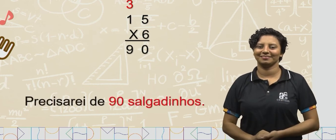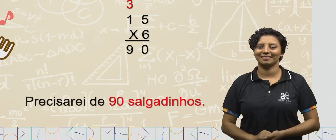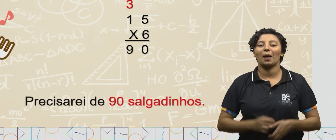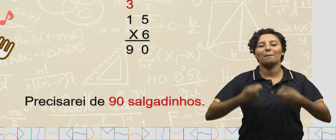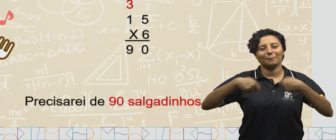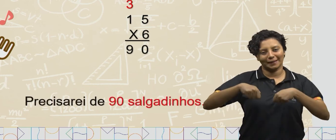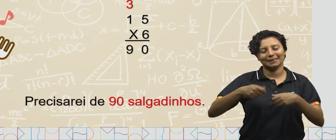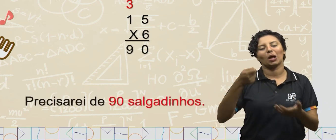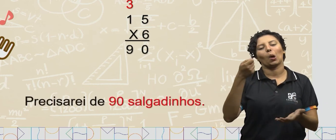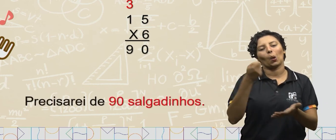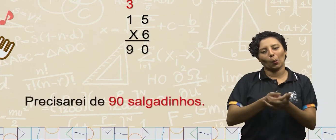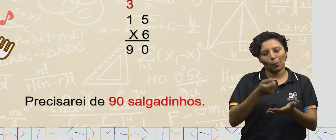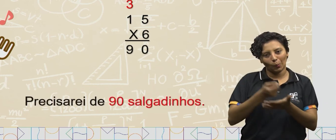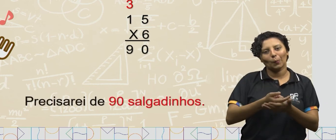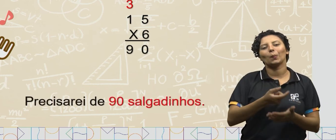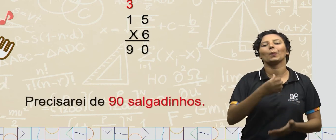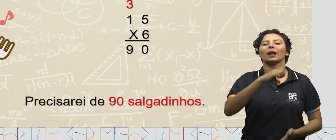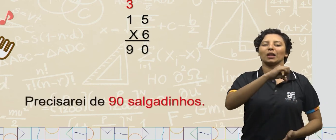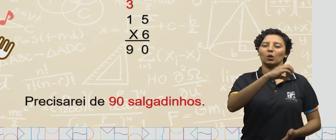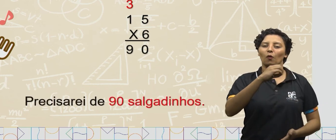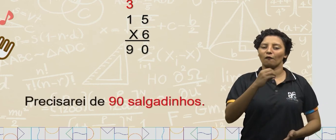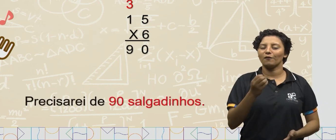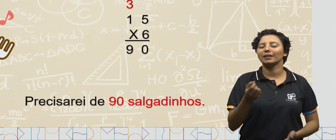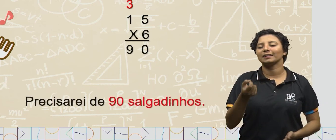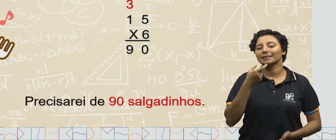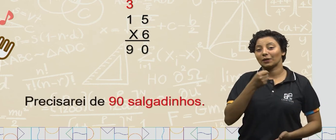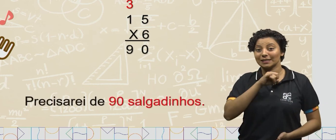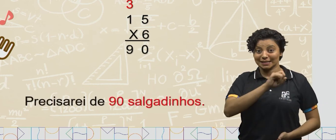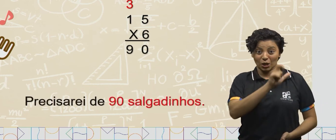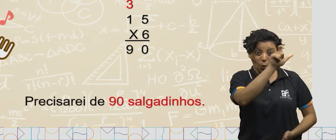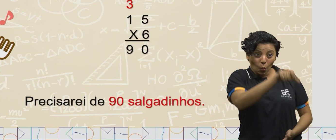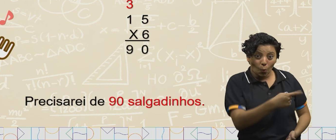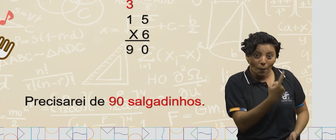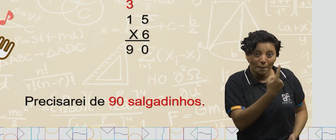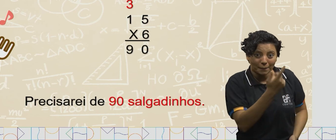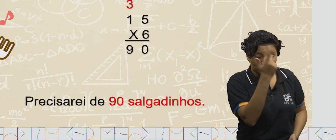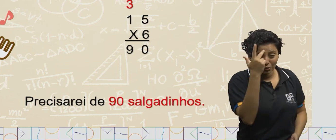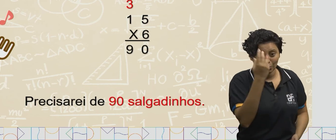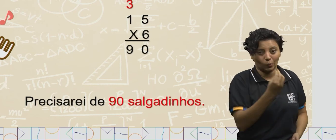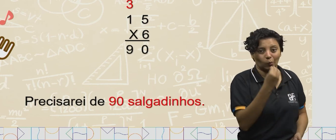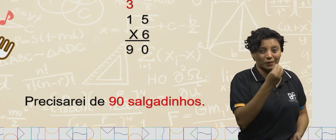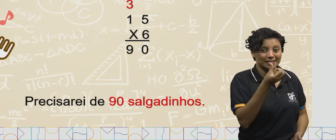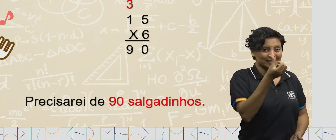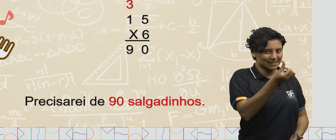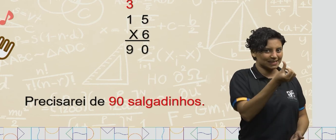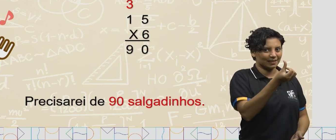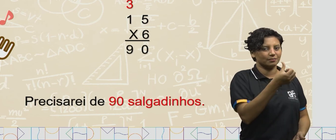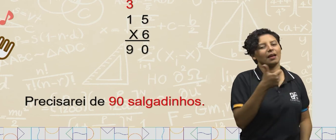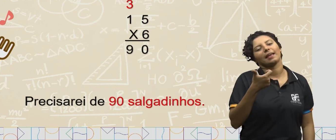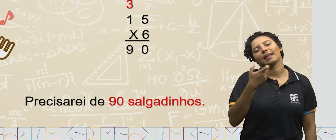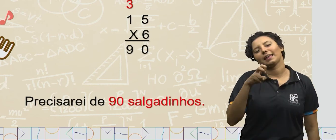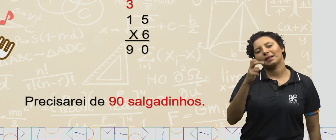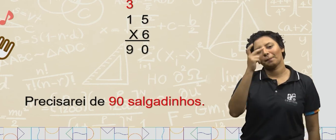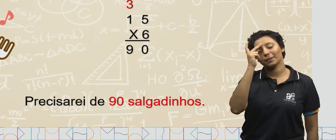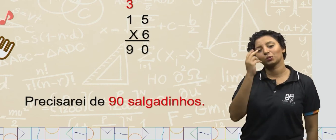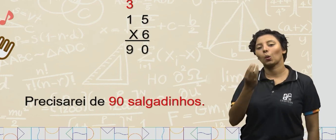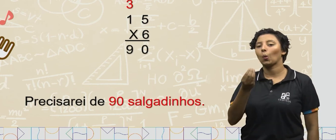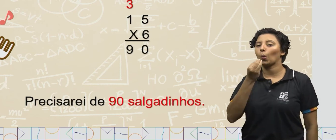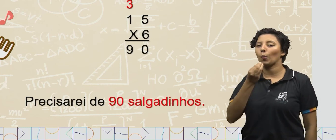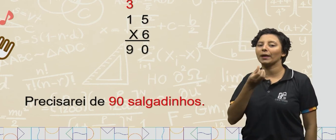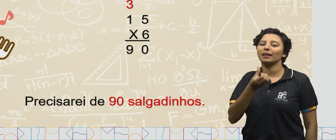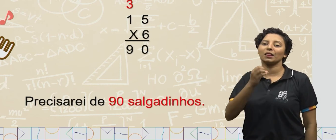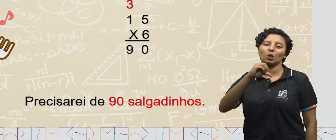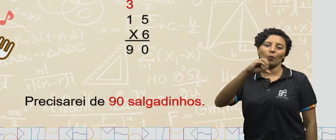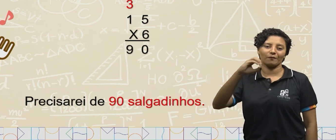90. Então, se uma pessoa come 6 salgadinhos, 15 pessoas